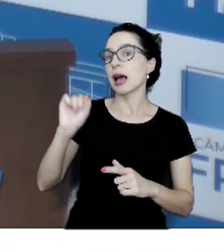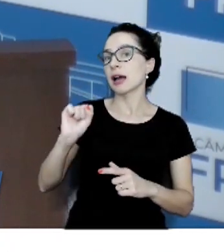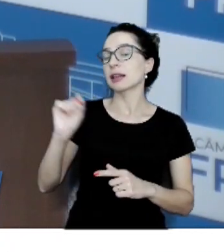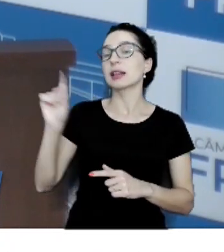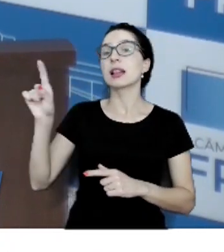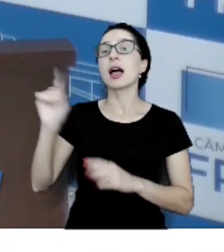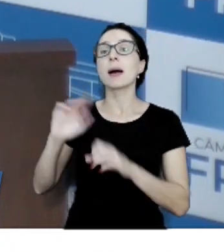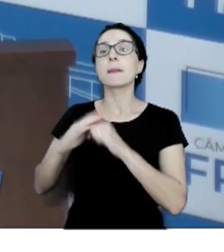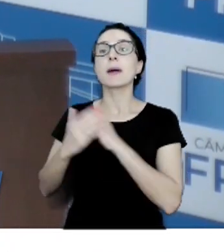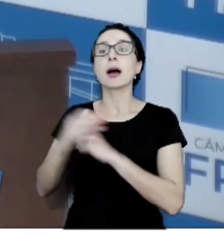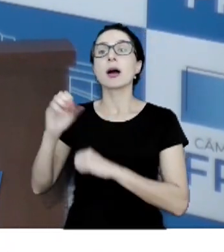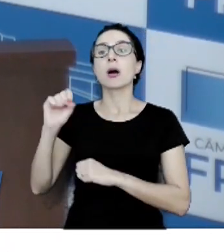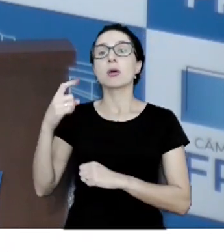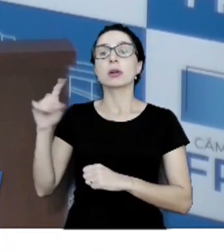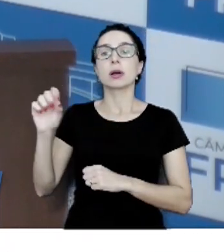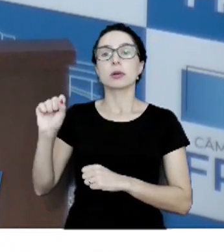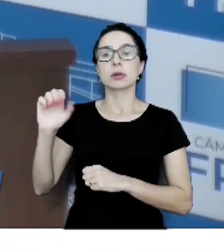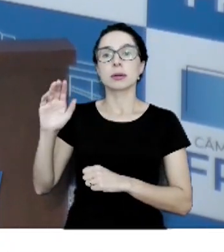Vila São Sebastião,